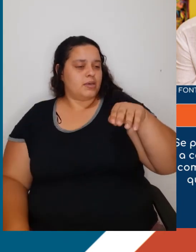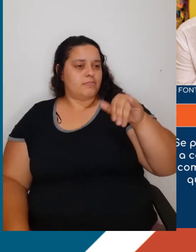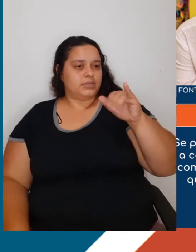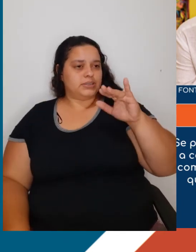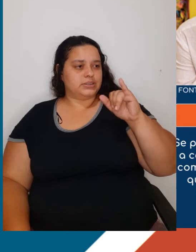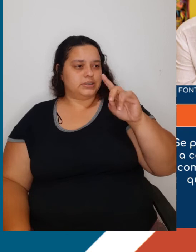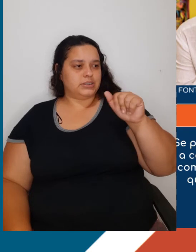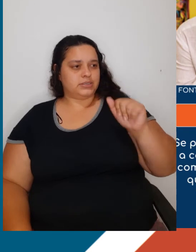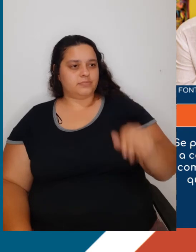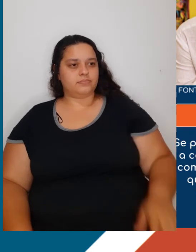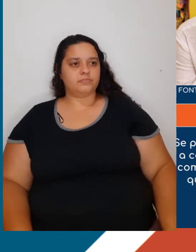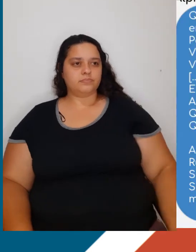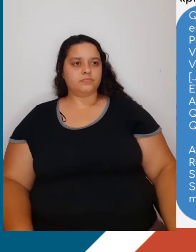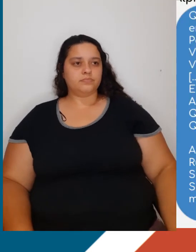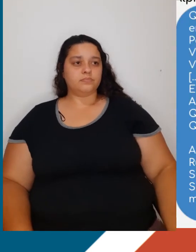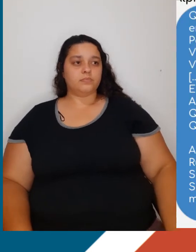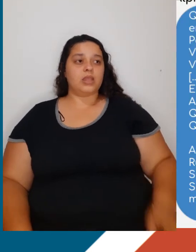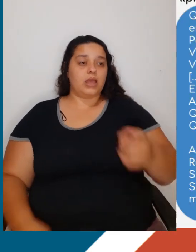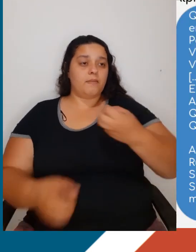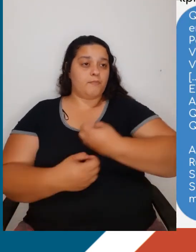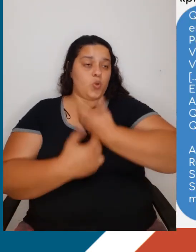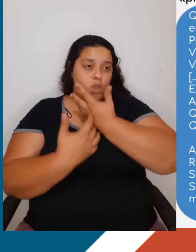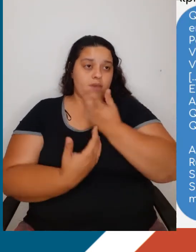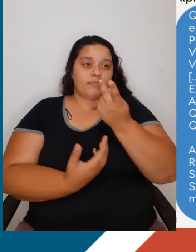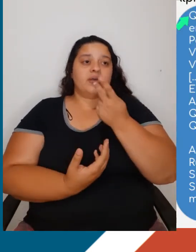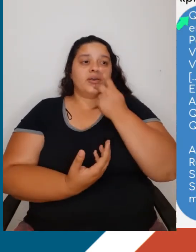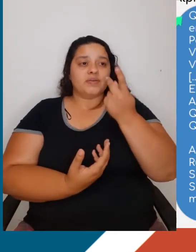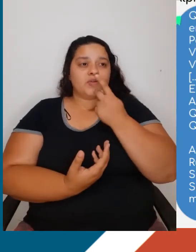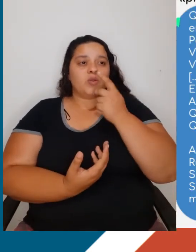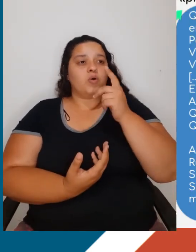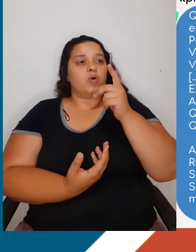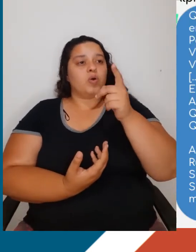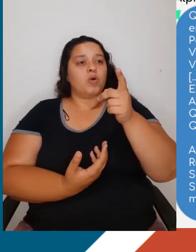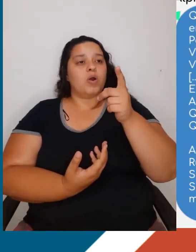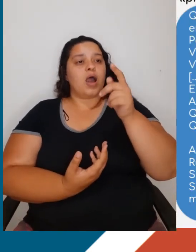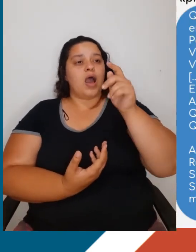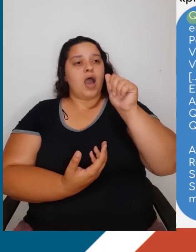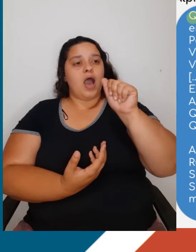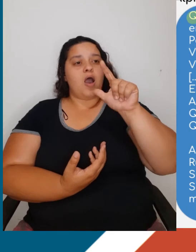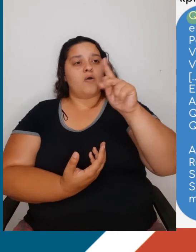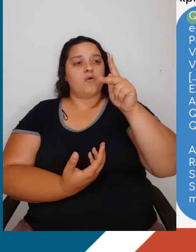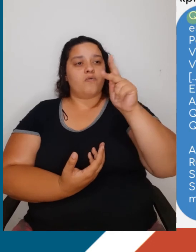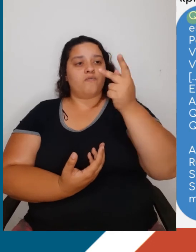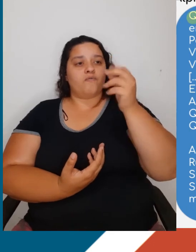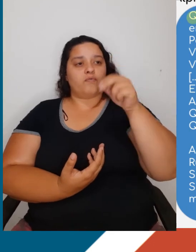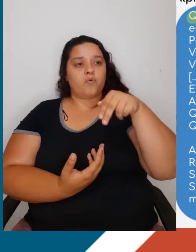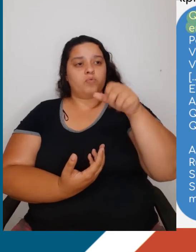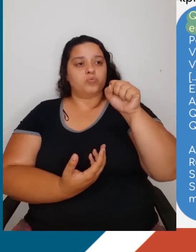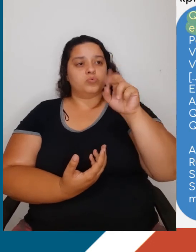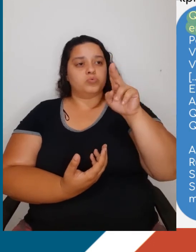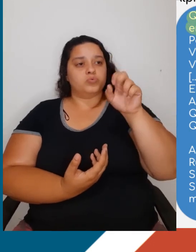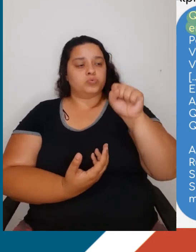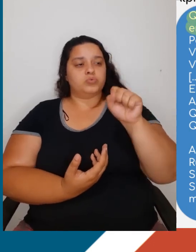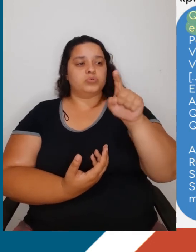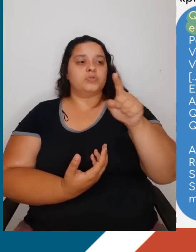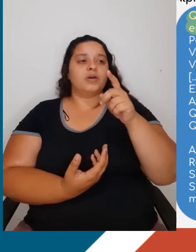breve análise da música Esmalha. Em seu poema, o poeta simbolista Alfonso de Guimarães trata sobre a loucura de Esmalha por